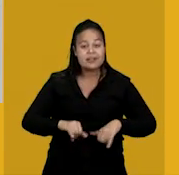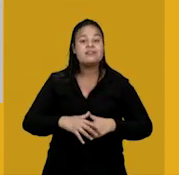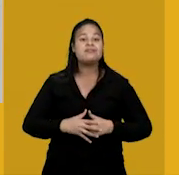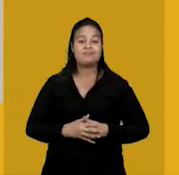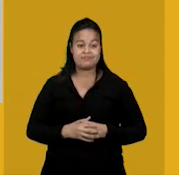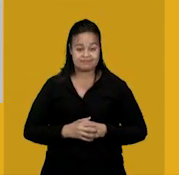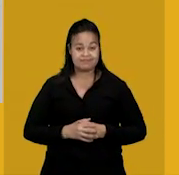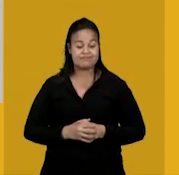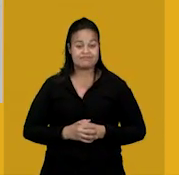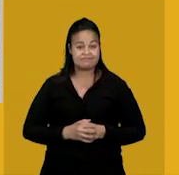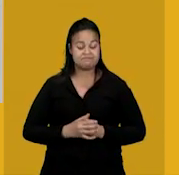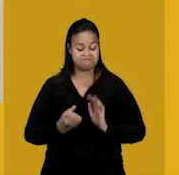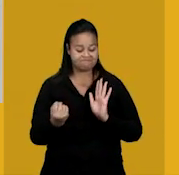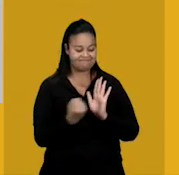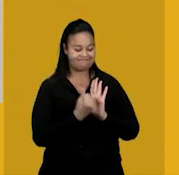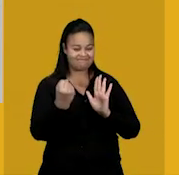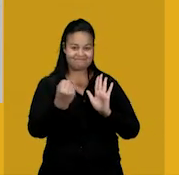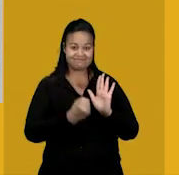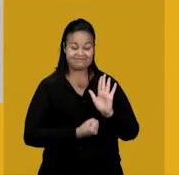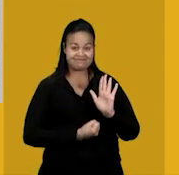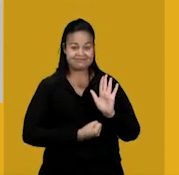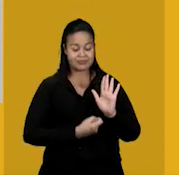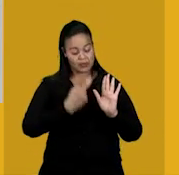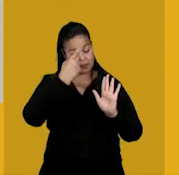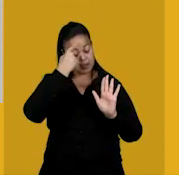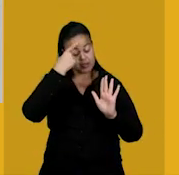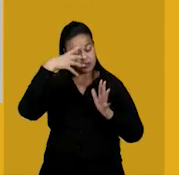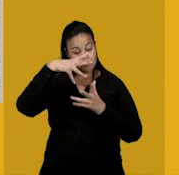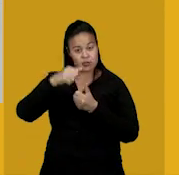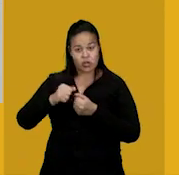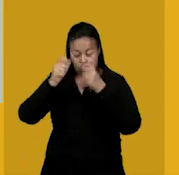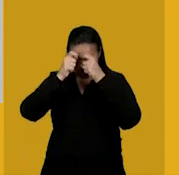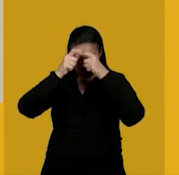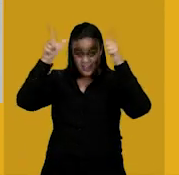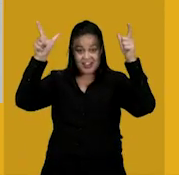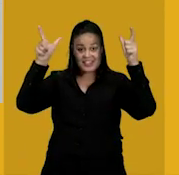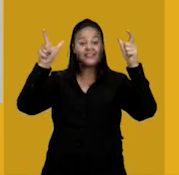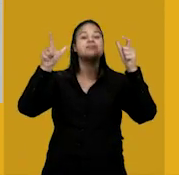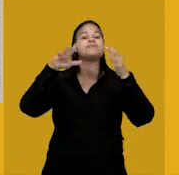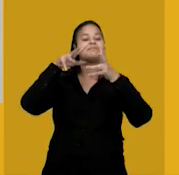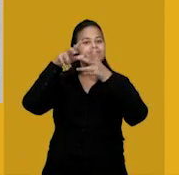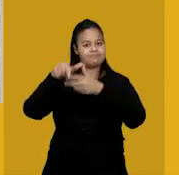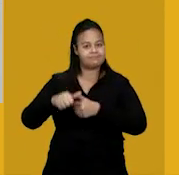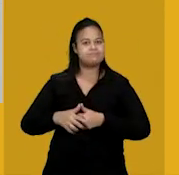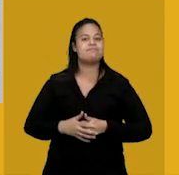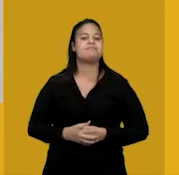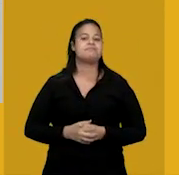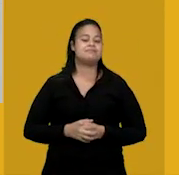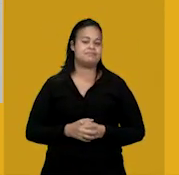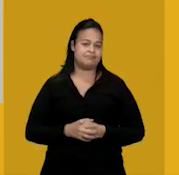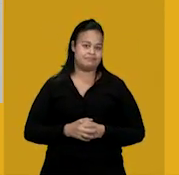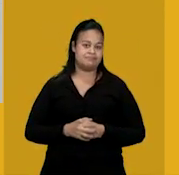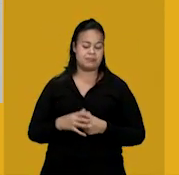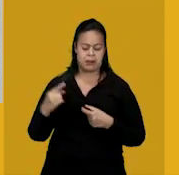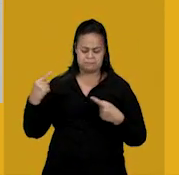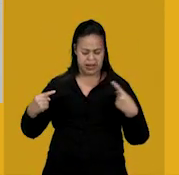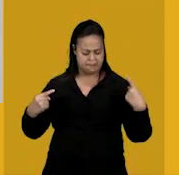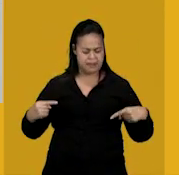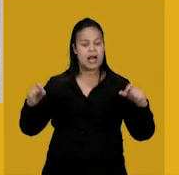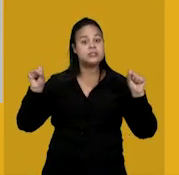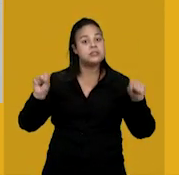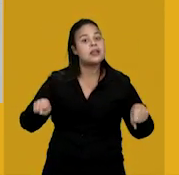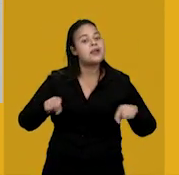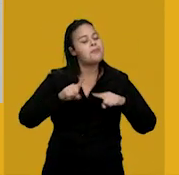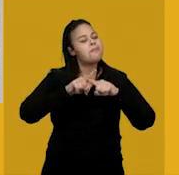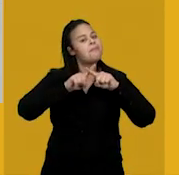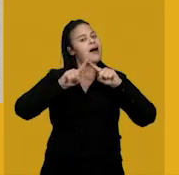que mesmo numa situação de guerra, de conflito, é possível esse encontro, essa amizade, esse convívio humano. Então é uma forma